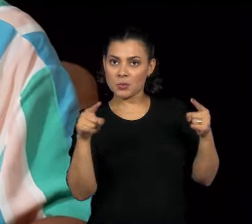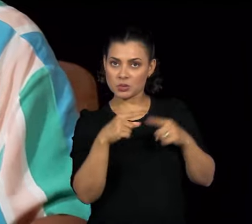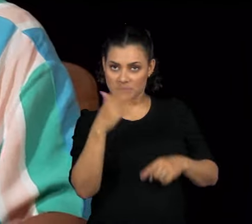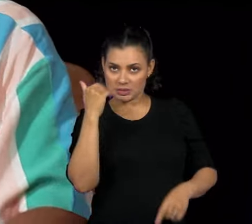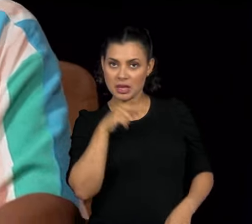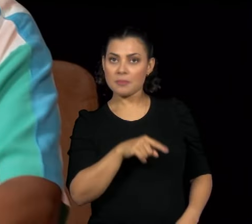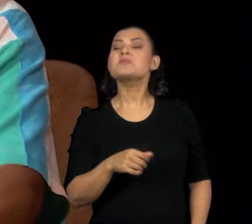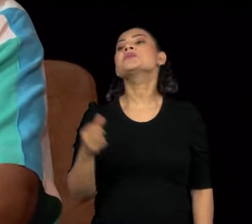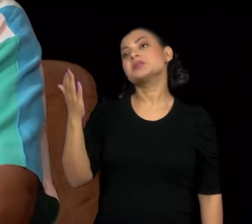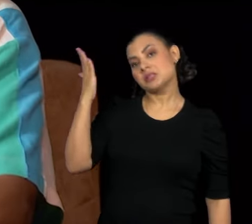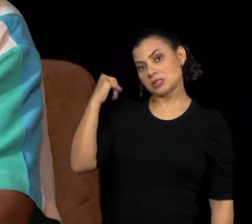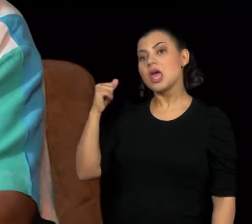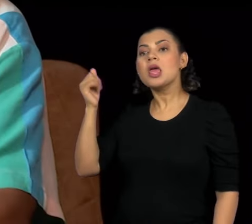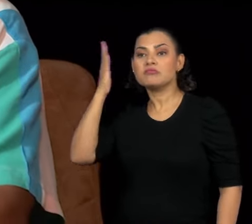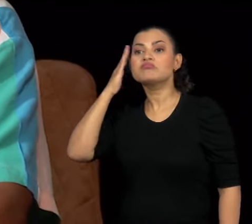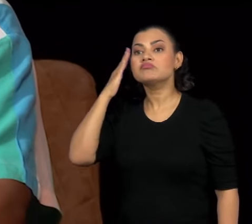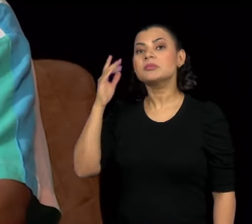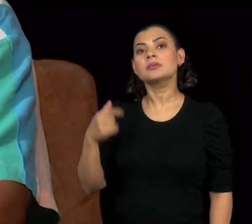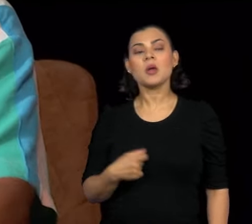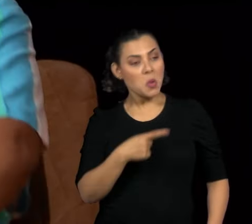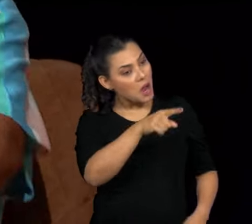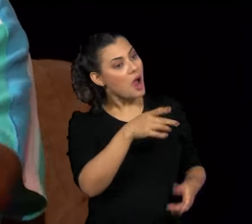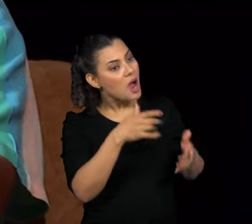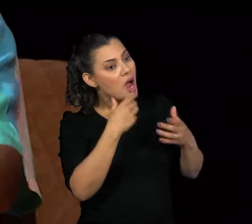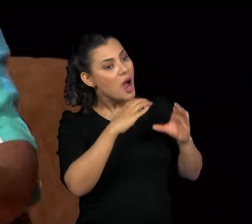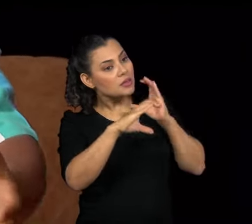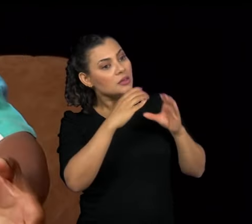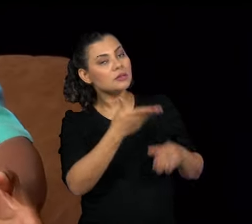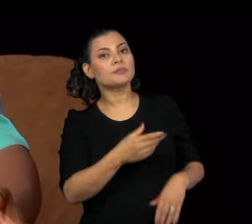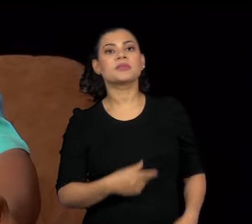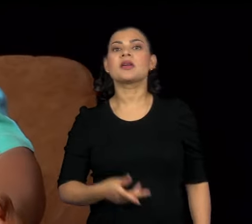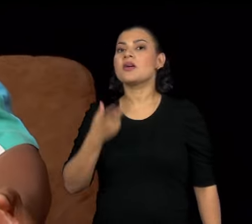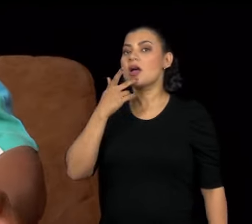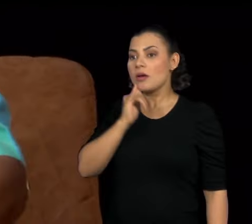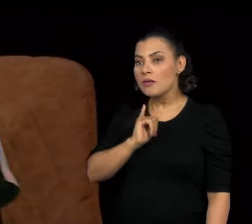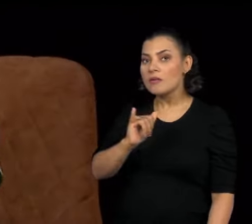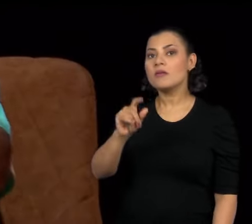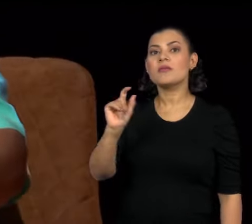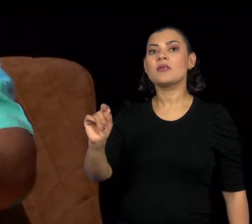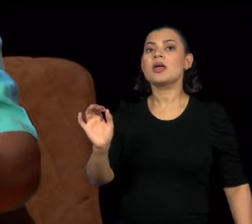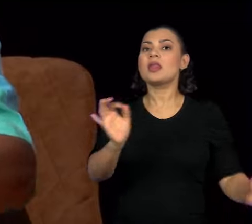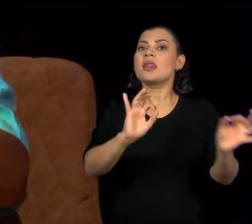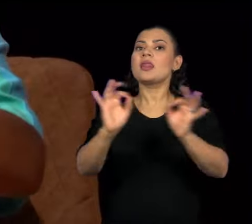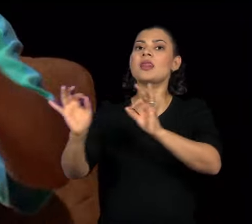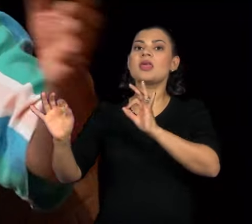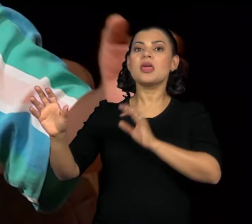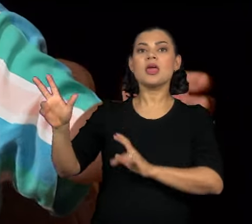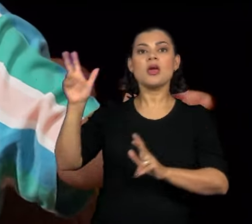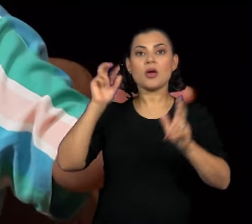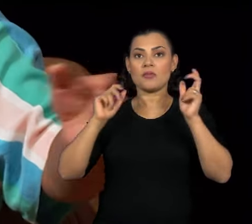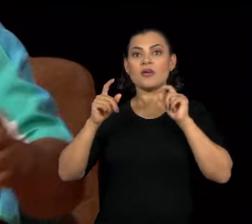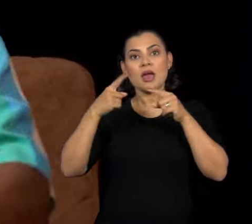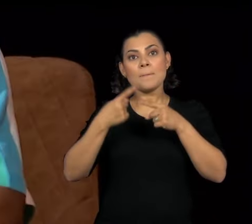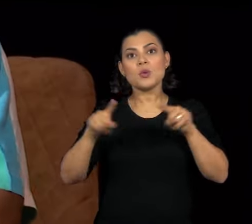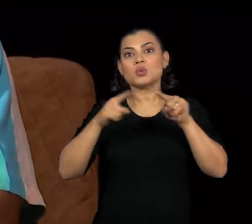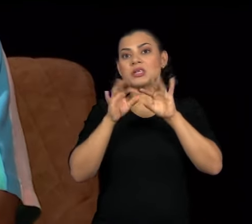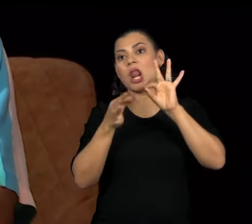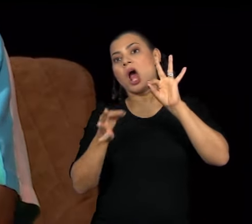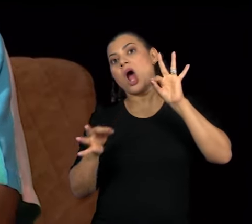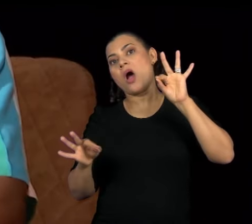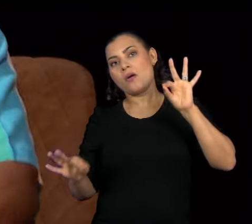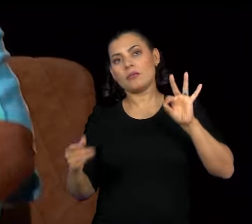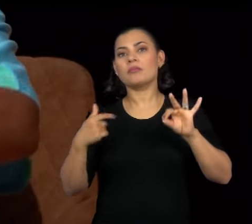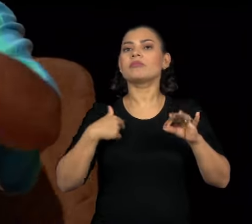Eu disse, sei. Disse, então cante. Aí eu cantei, ninguém ouviu um só roçar de dor. E eram tudo letras enormes, num canto